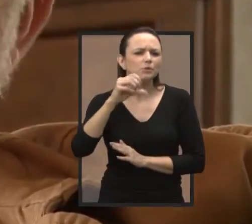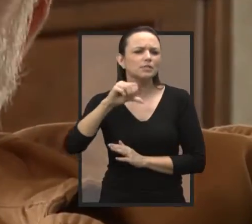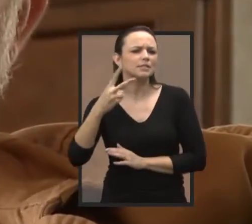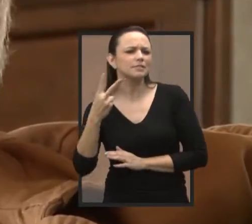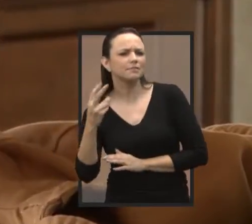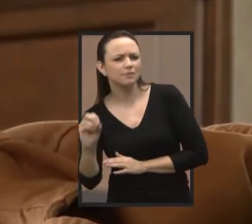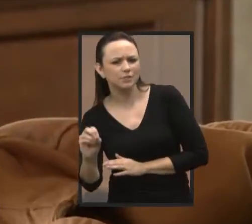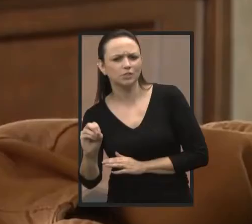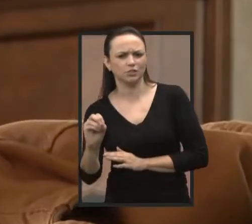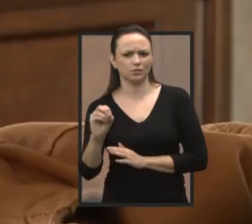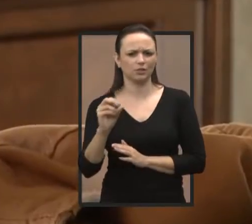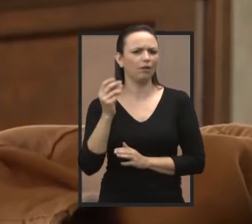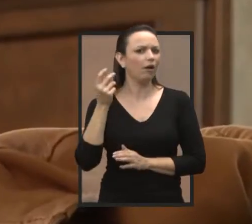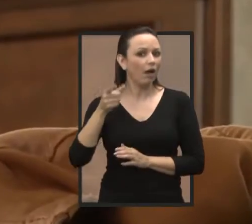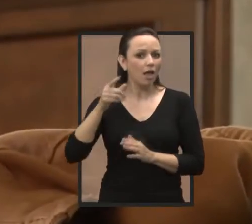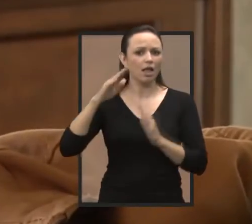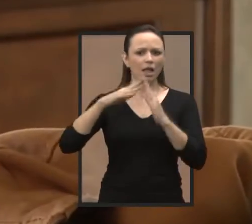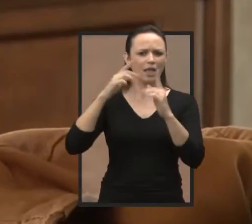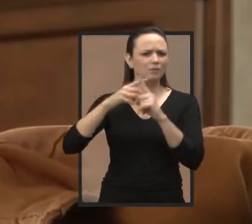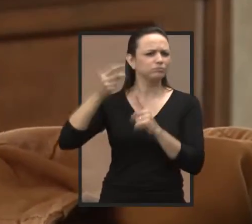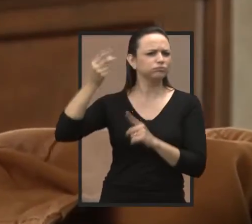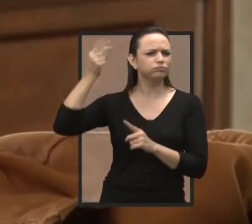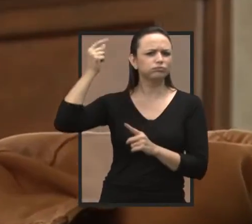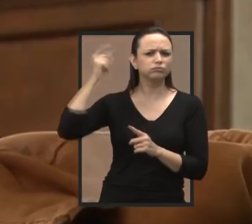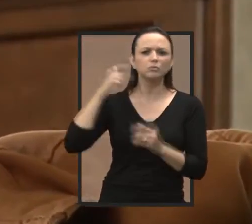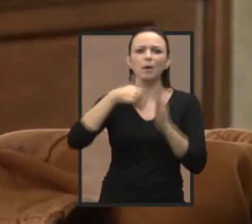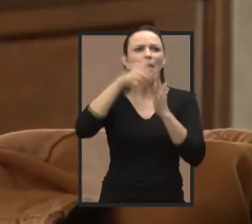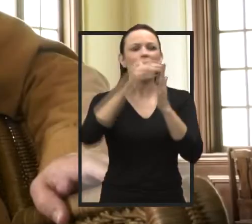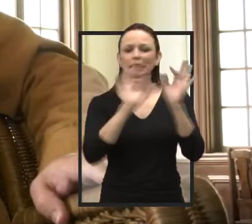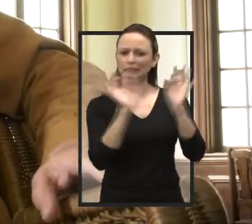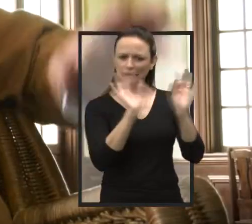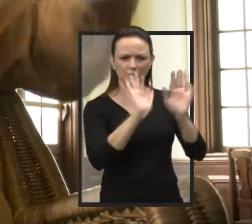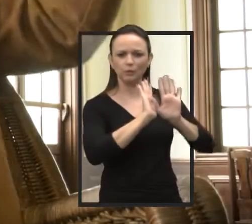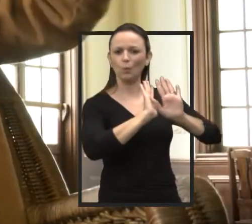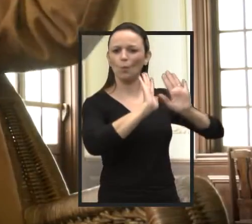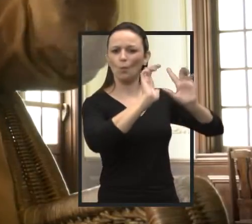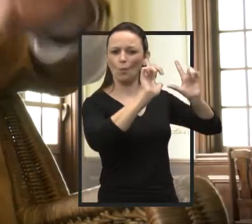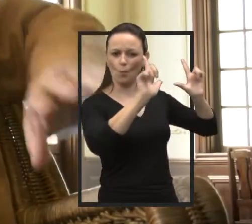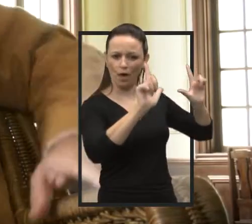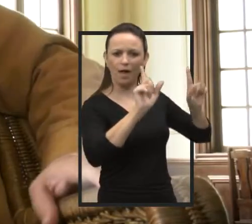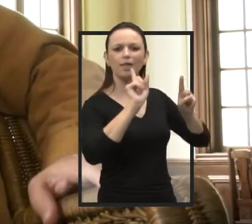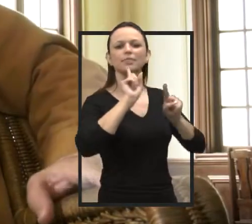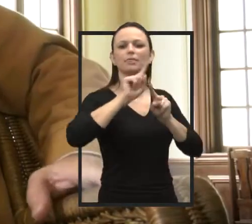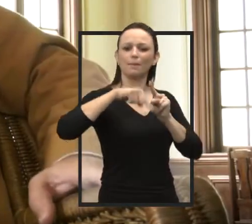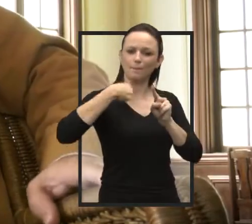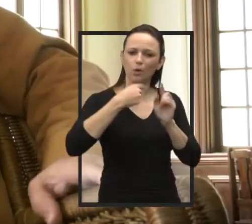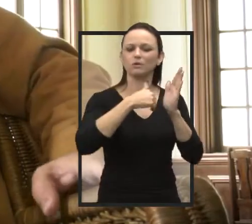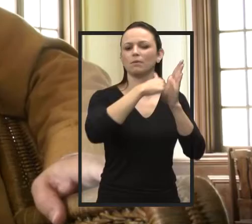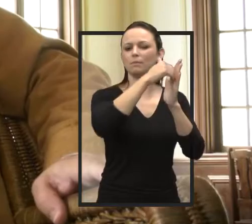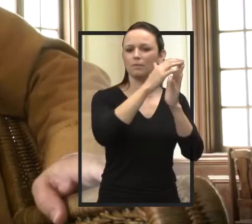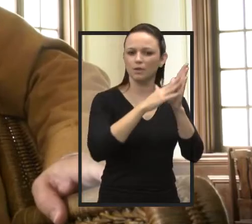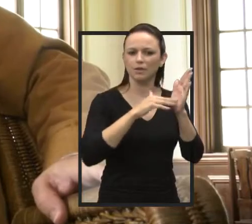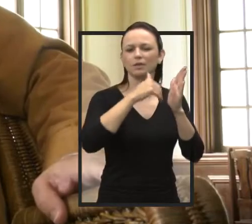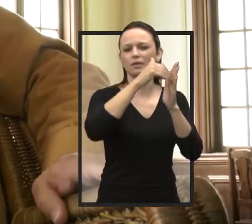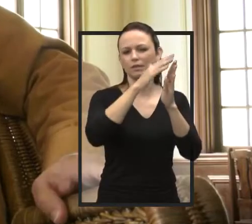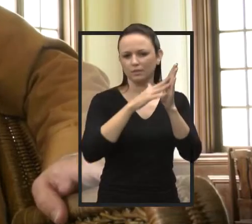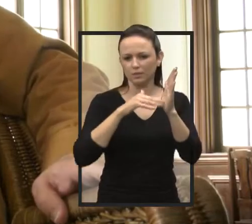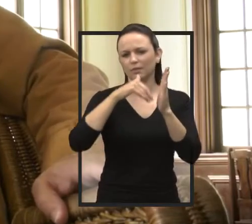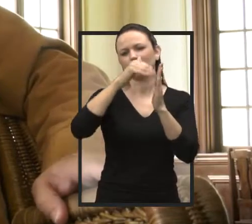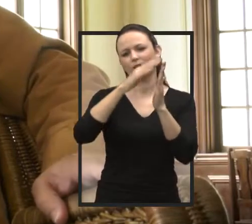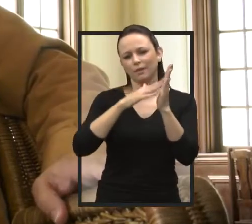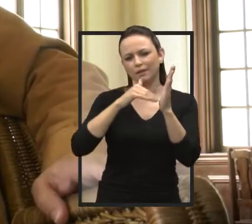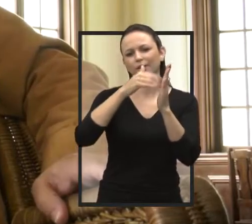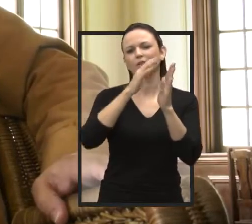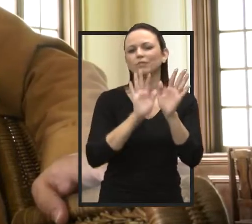um tempão gigante sem ter nenhum tipo de pintura. Tinha um altar lá no fundo e, com o